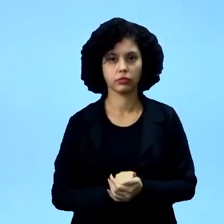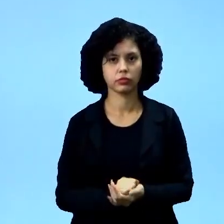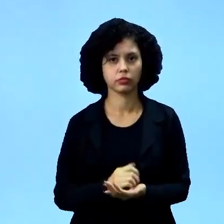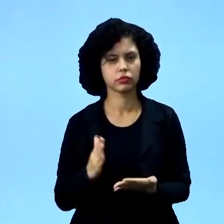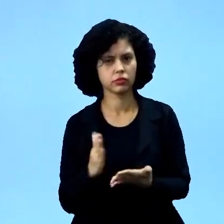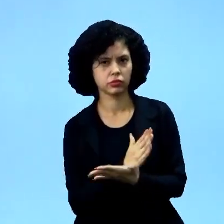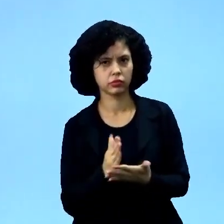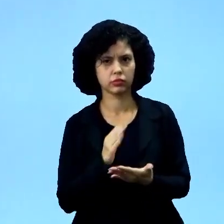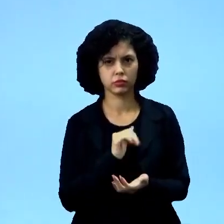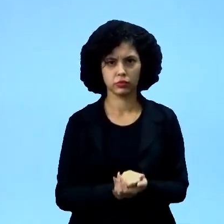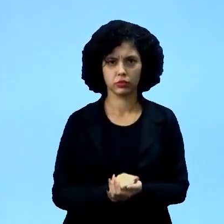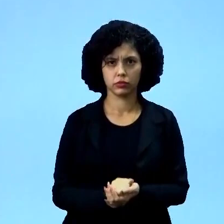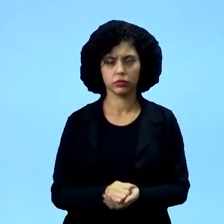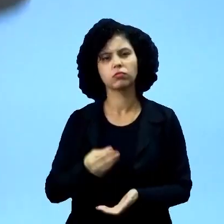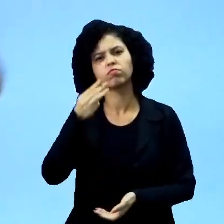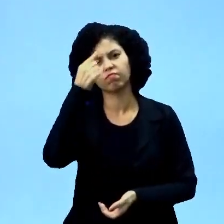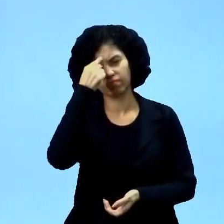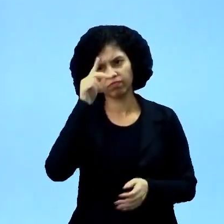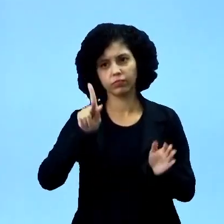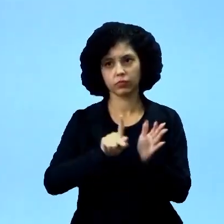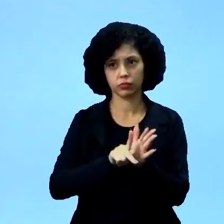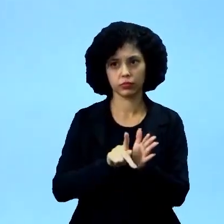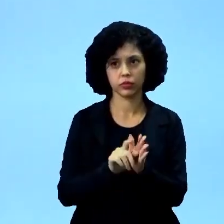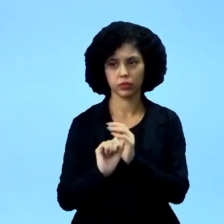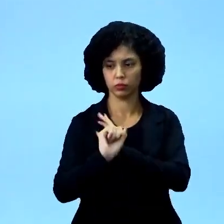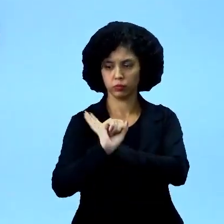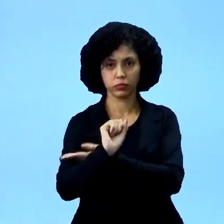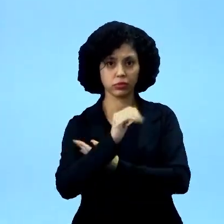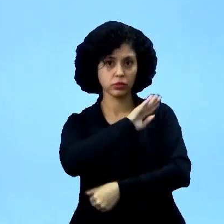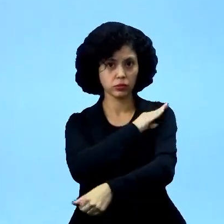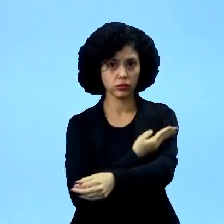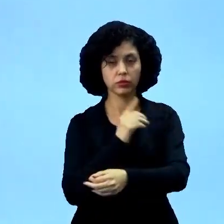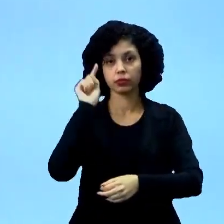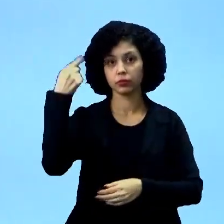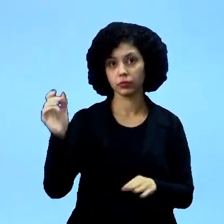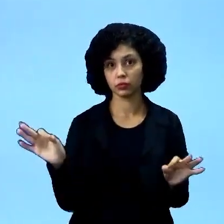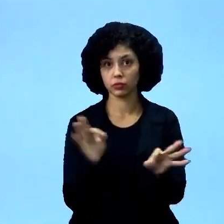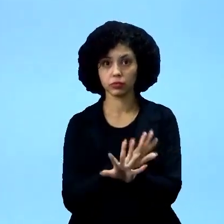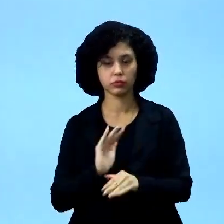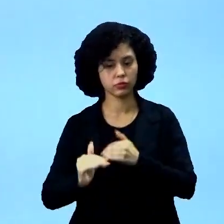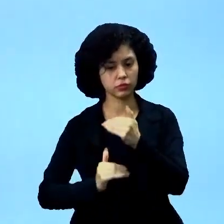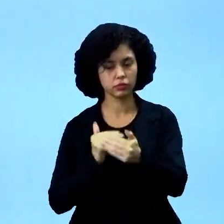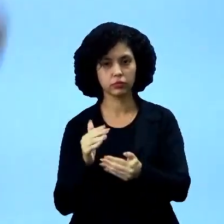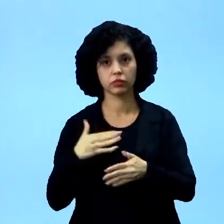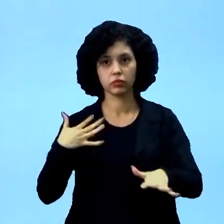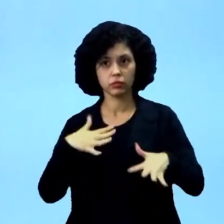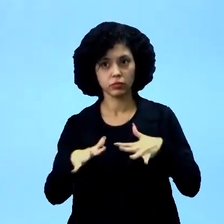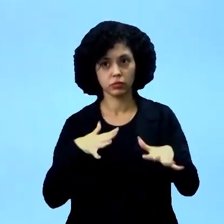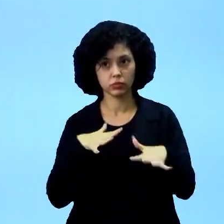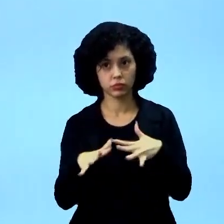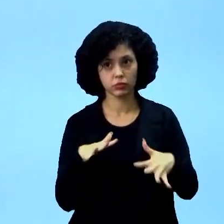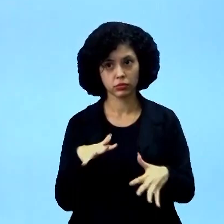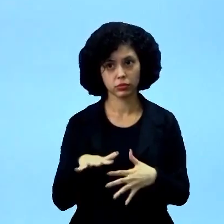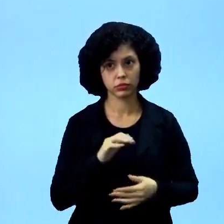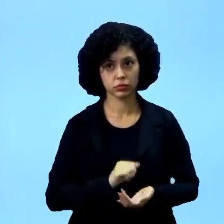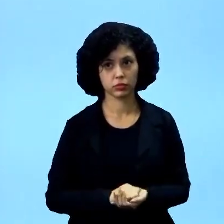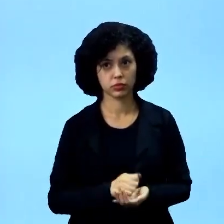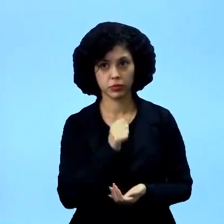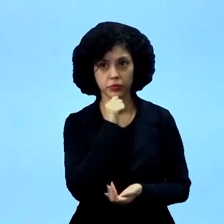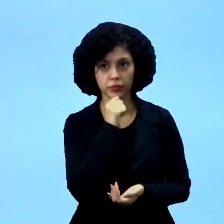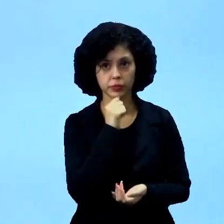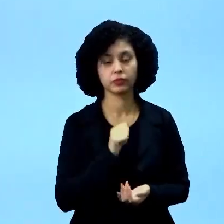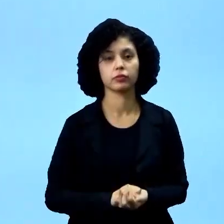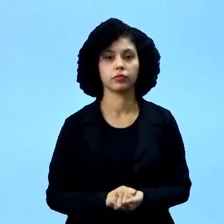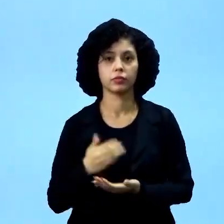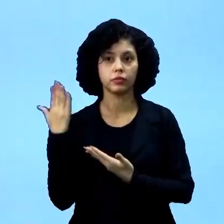de empoderar, de fazer uma memória muscular em que aquilo a gente acaba desenvolvendo. Então, esse movimento,